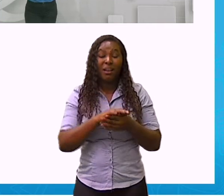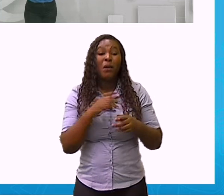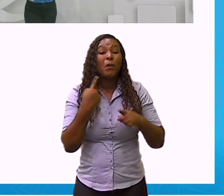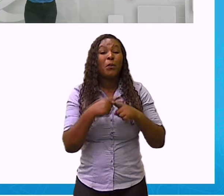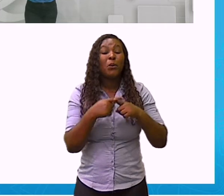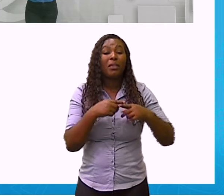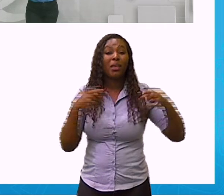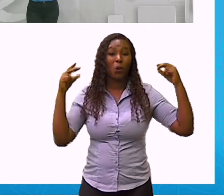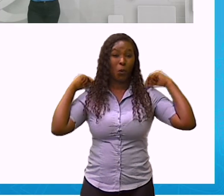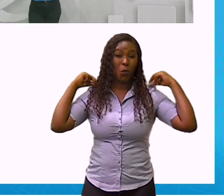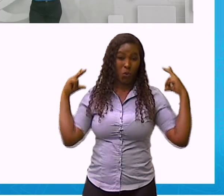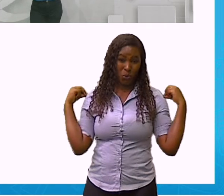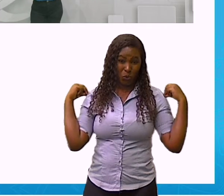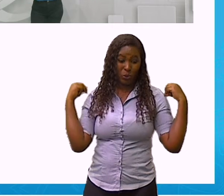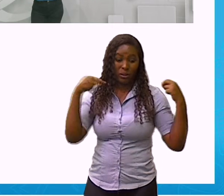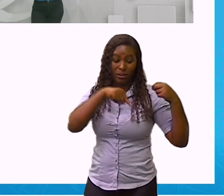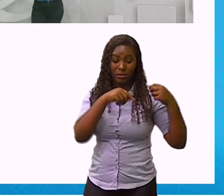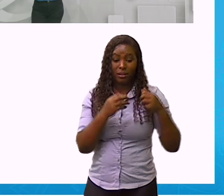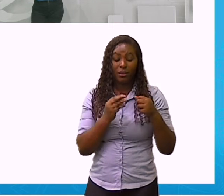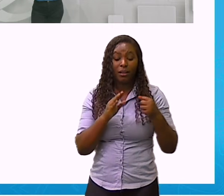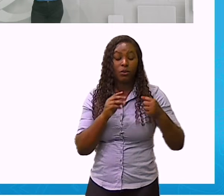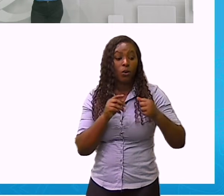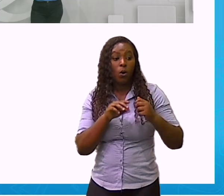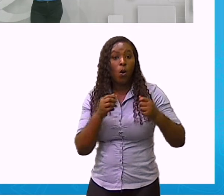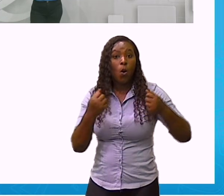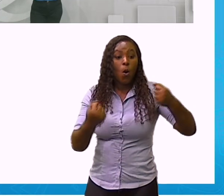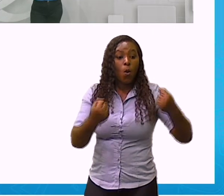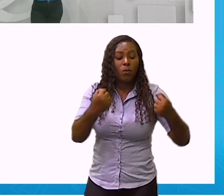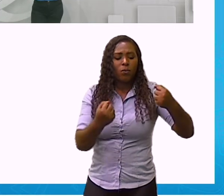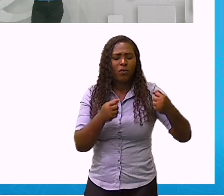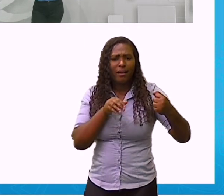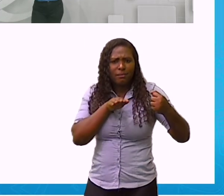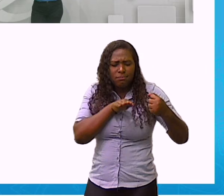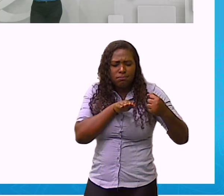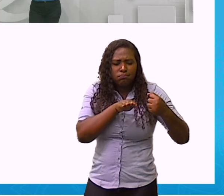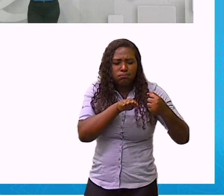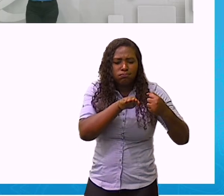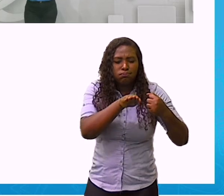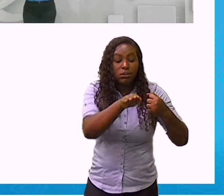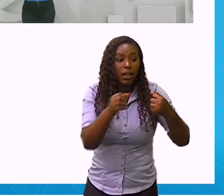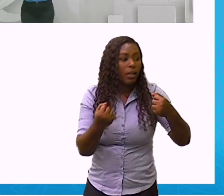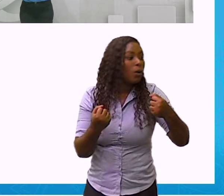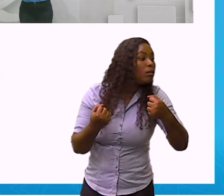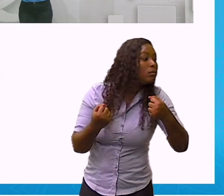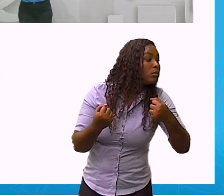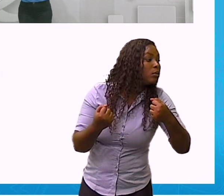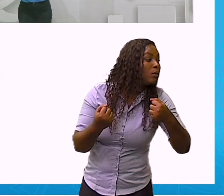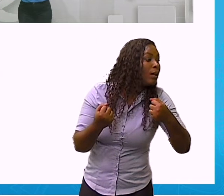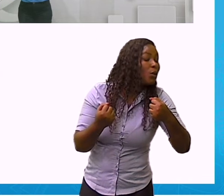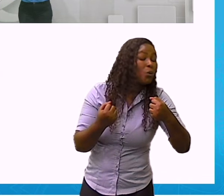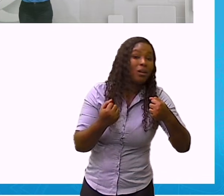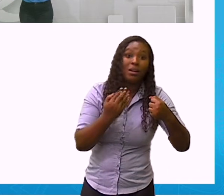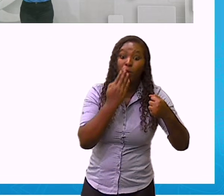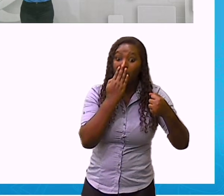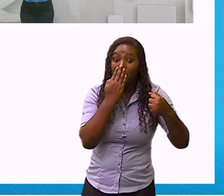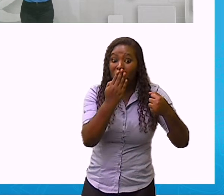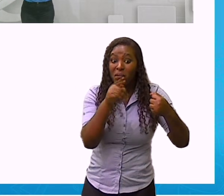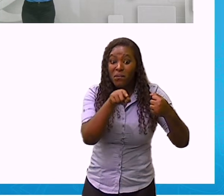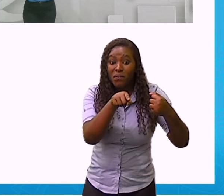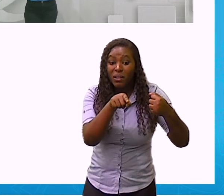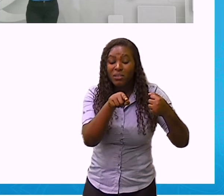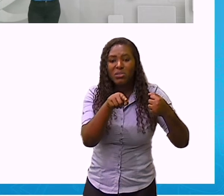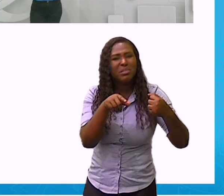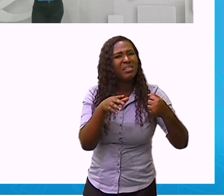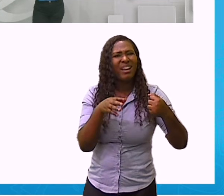não perceber que você está atravessando na frente do veículo. Aguarde o transporte público sair, o